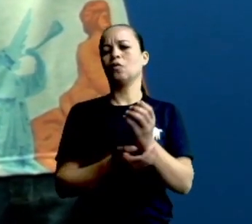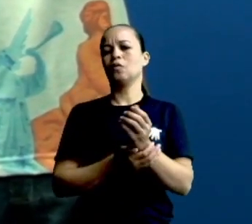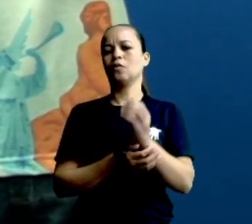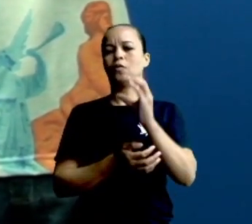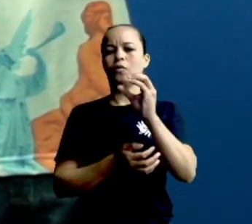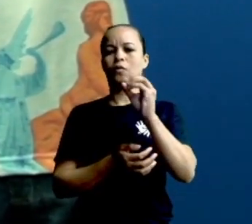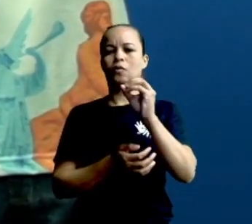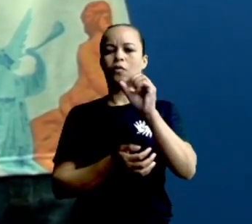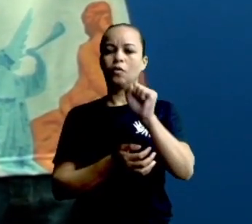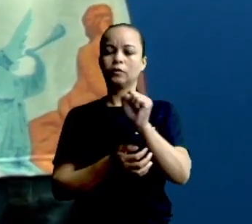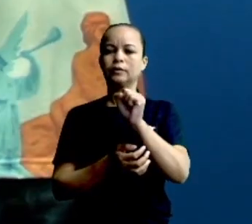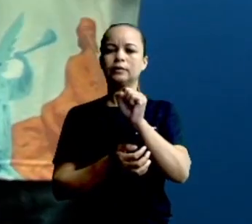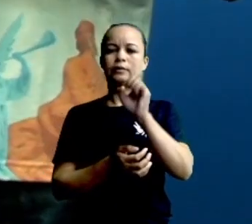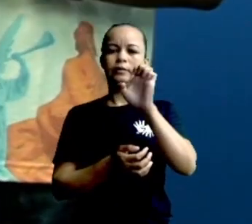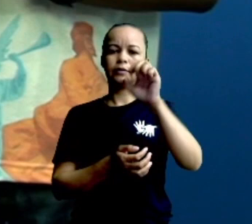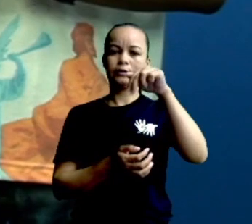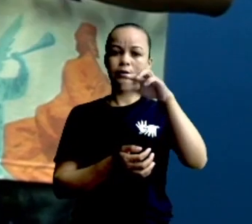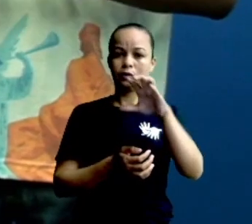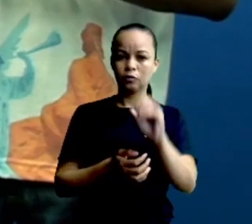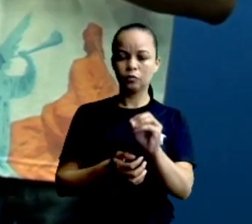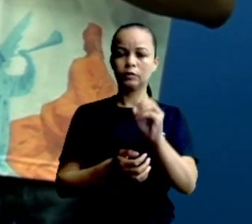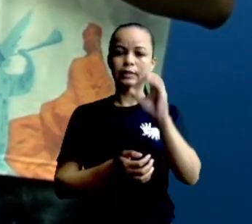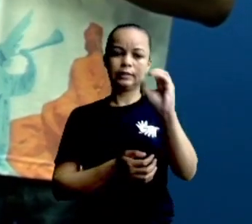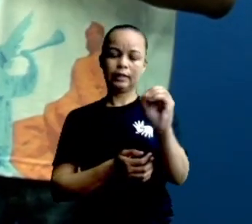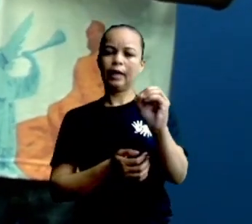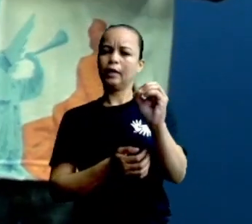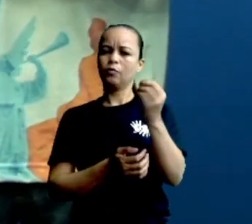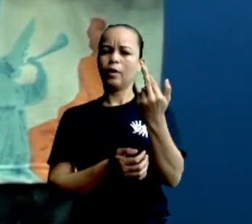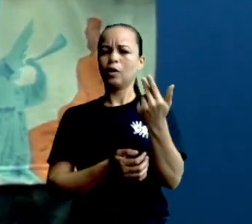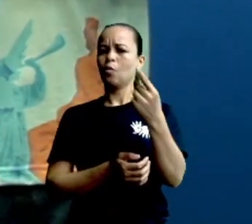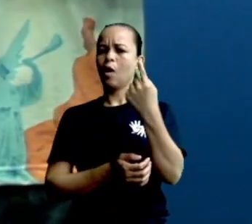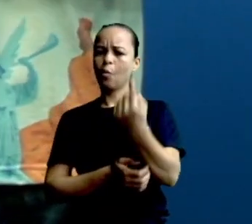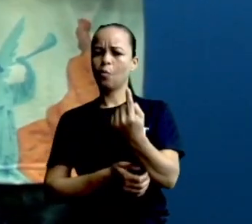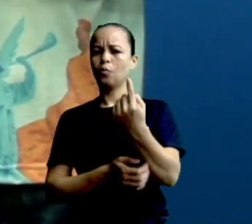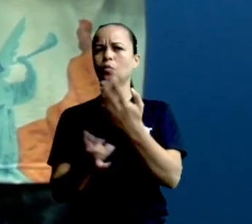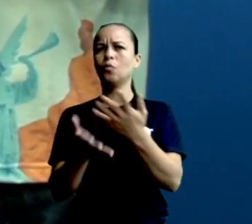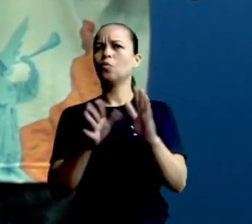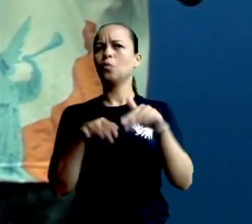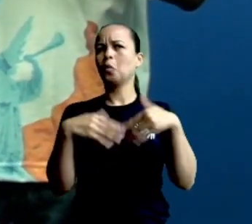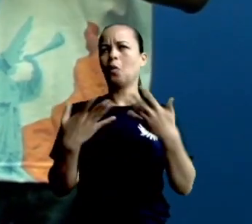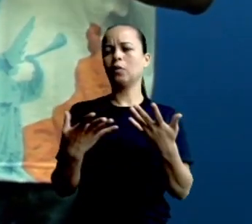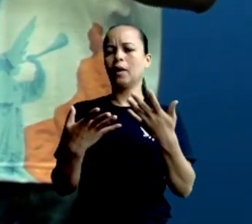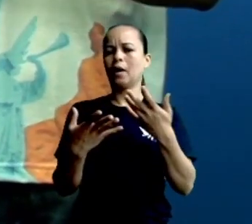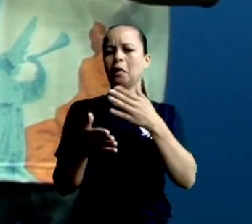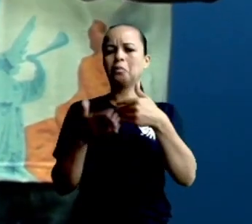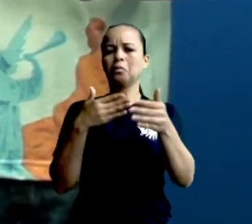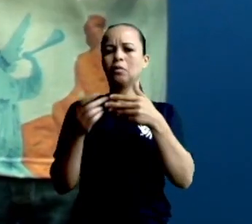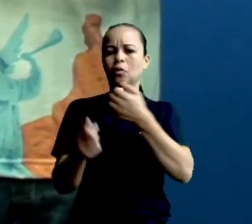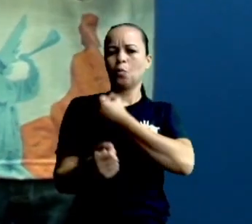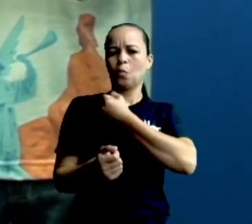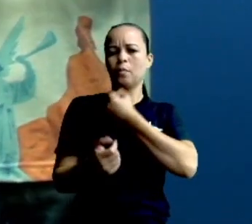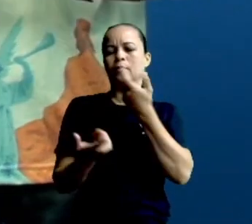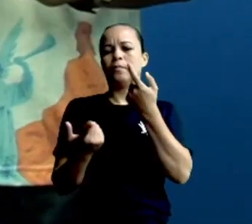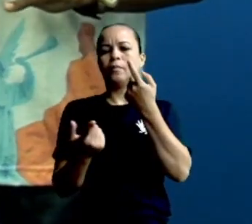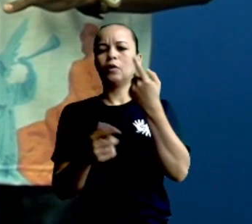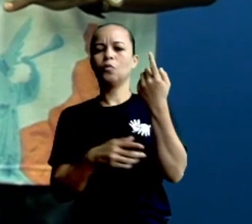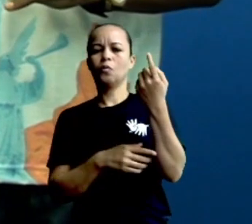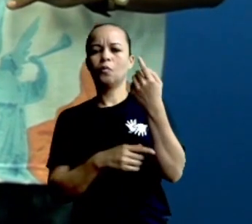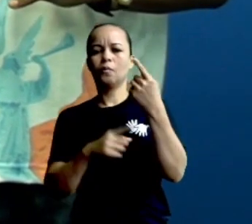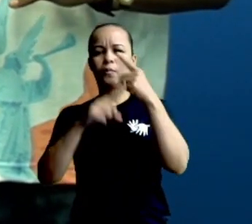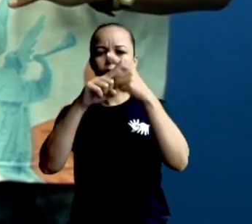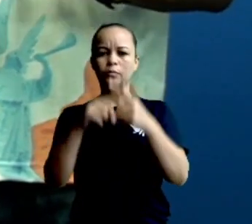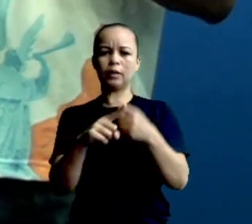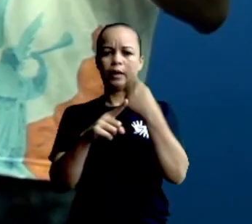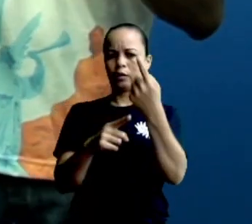1, tá? Se vale 1, não precisa colocar ali. Qualquer número multiplicado por 1 é igual ao número. 5 vezes 1,